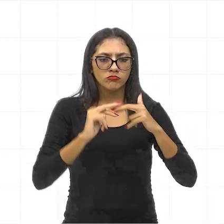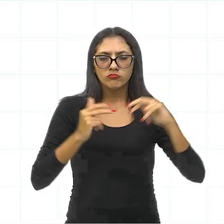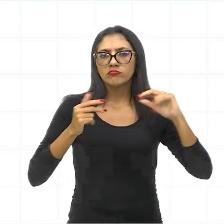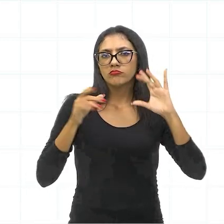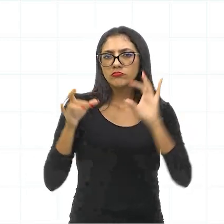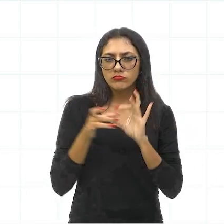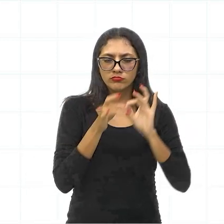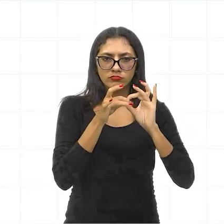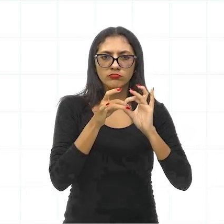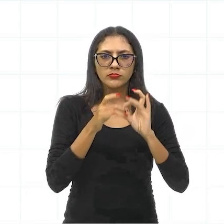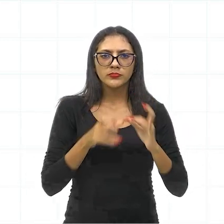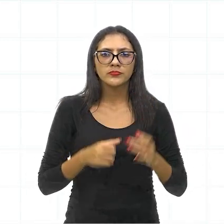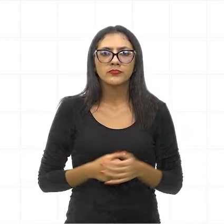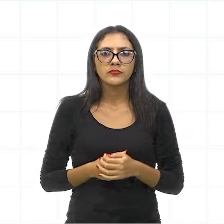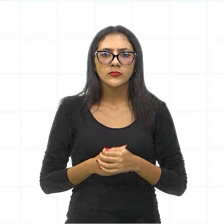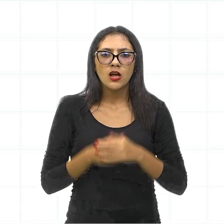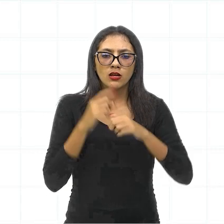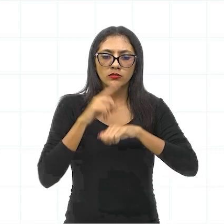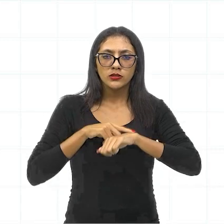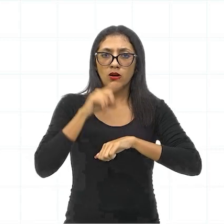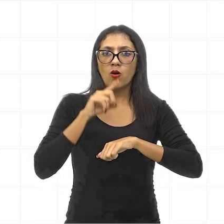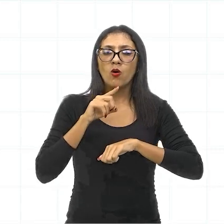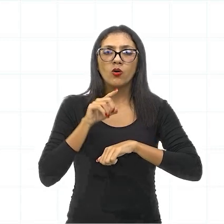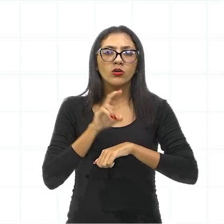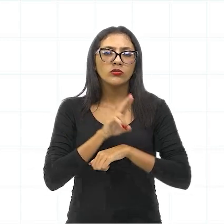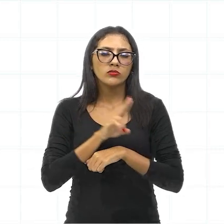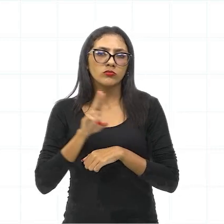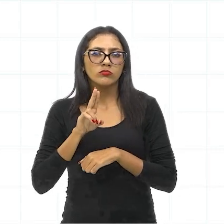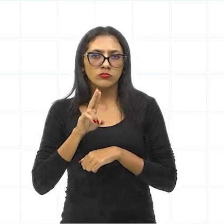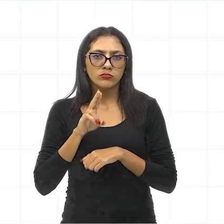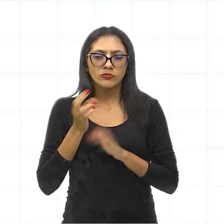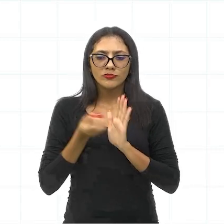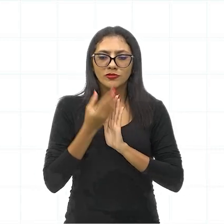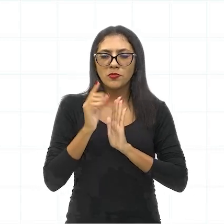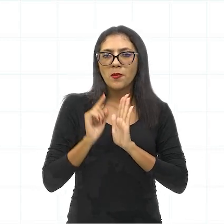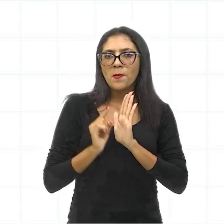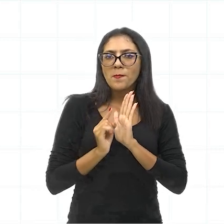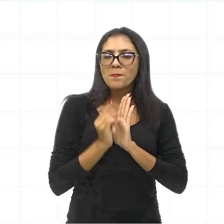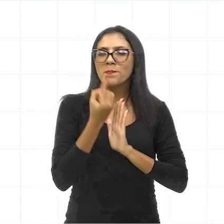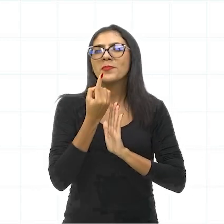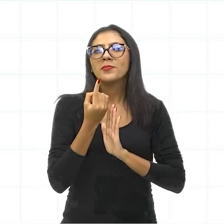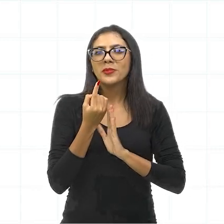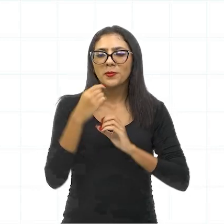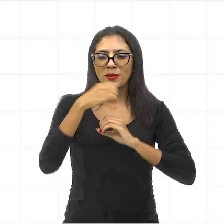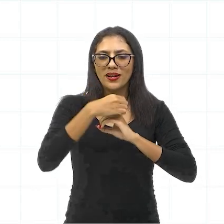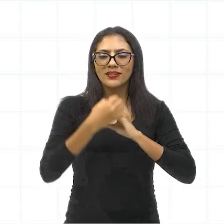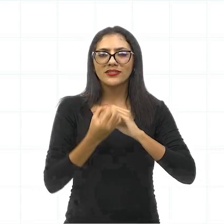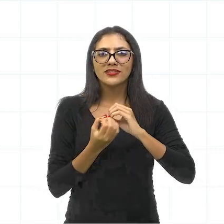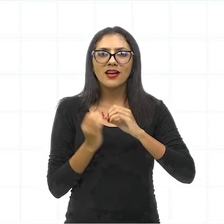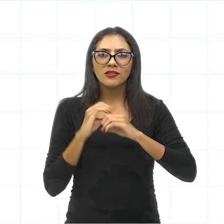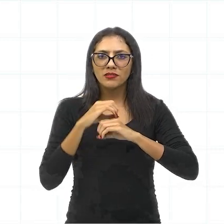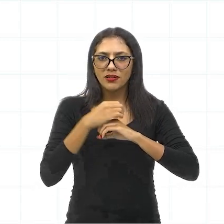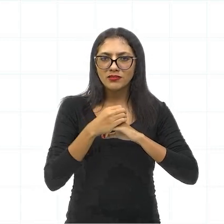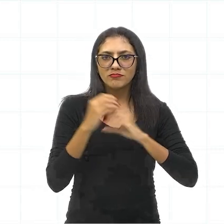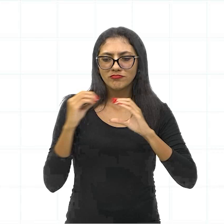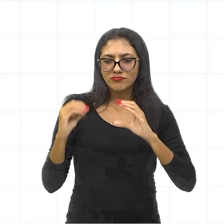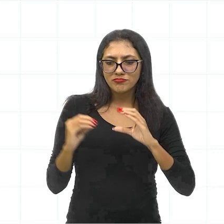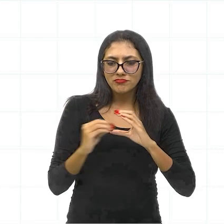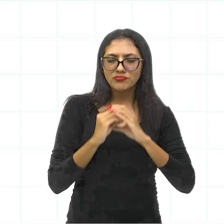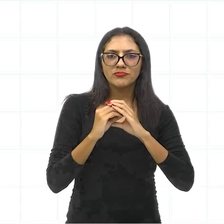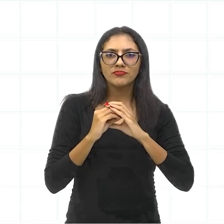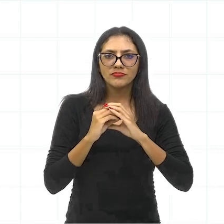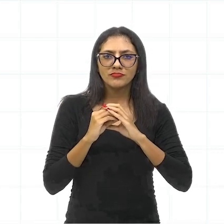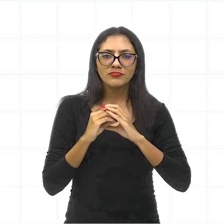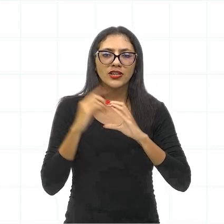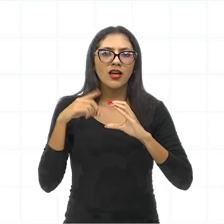Nesse momento, origina-se o zigoto, a primeira célula do novo ser, né? Então, a partir daí, a gente tem a união dos